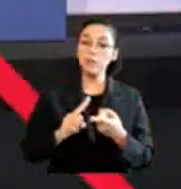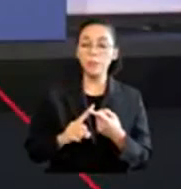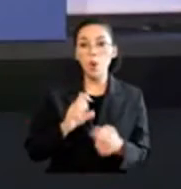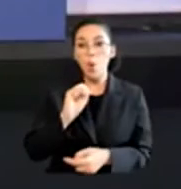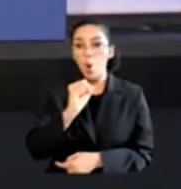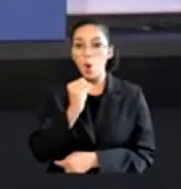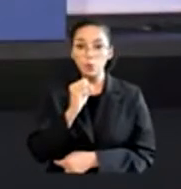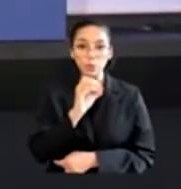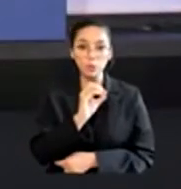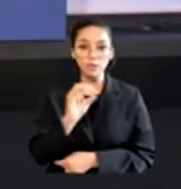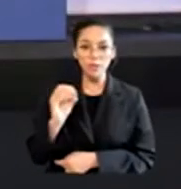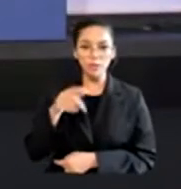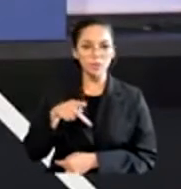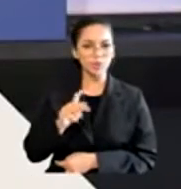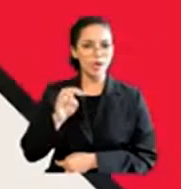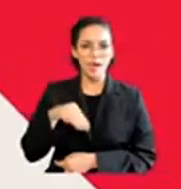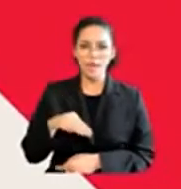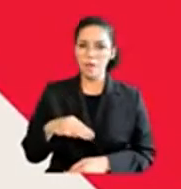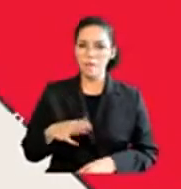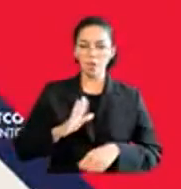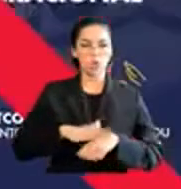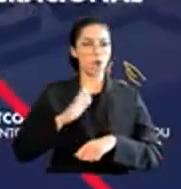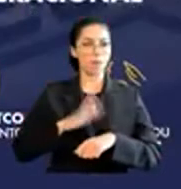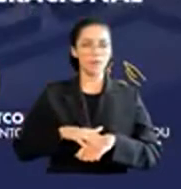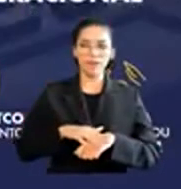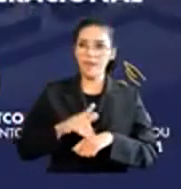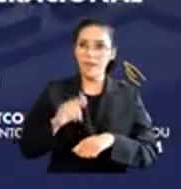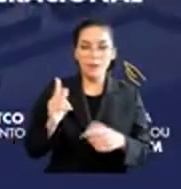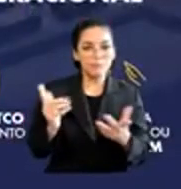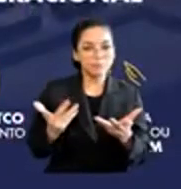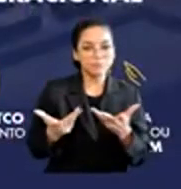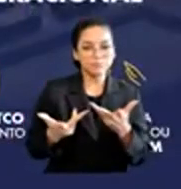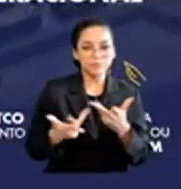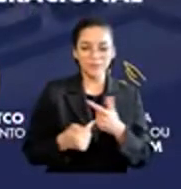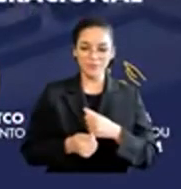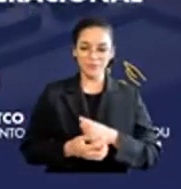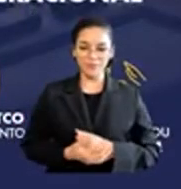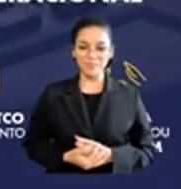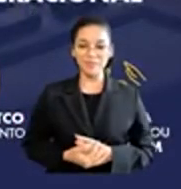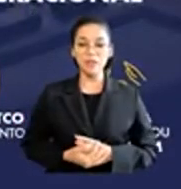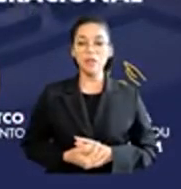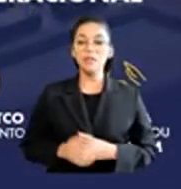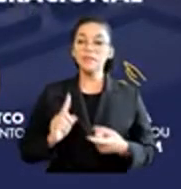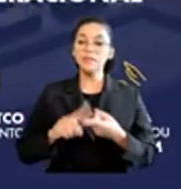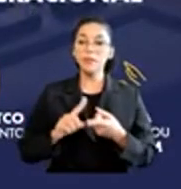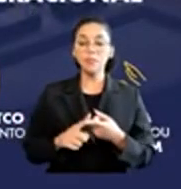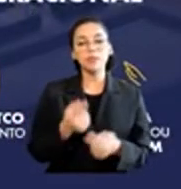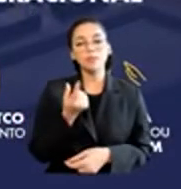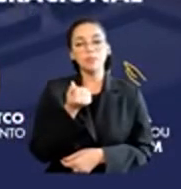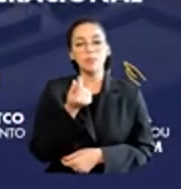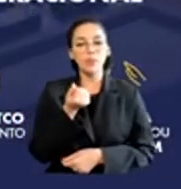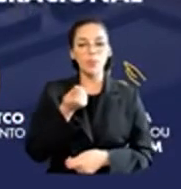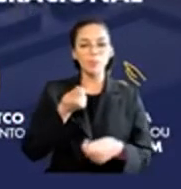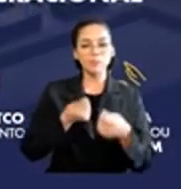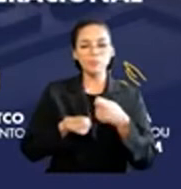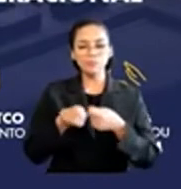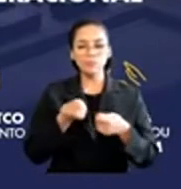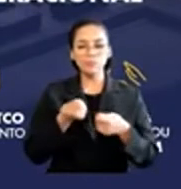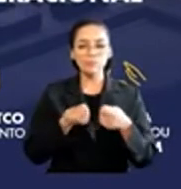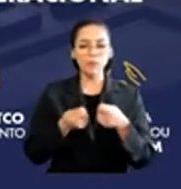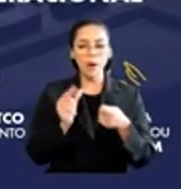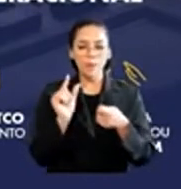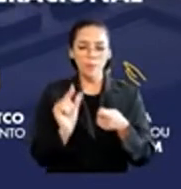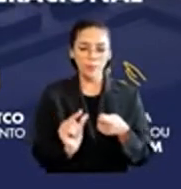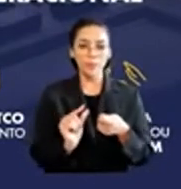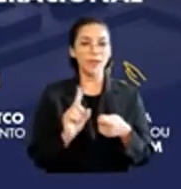Uma performance absolutamente espetacular. E por fim, o custo operacional. O novo Fiat Scudo é simplesmente a